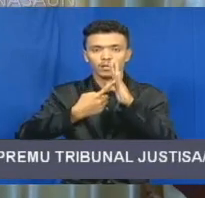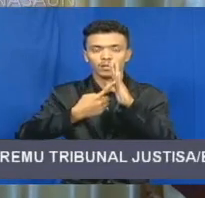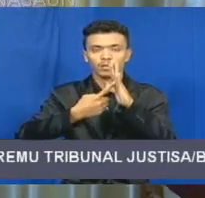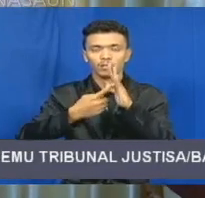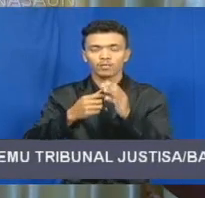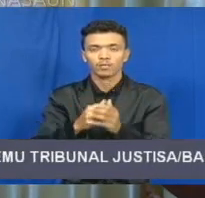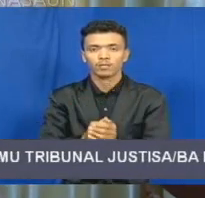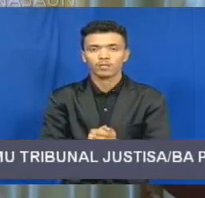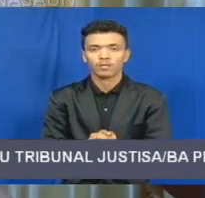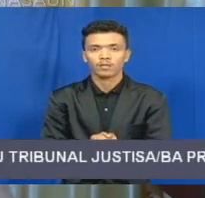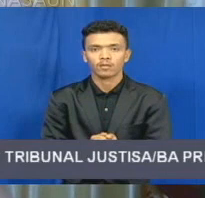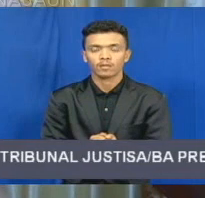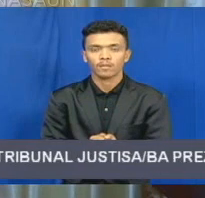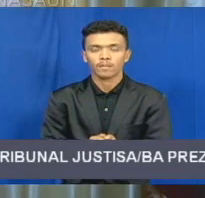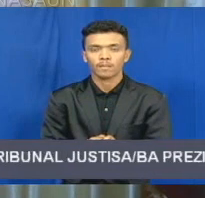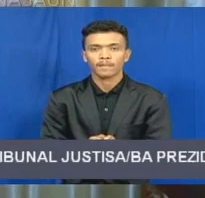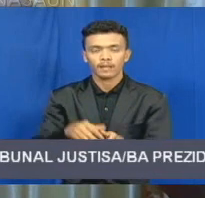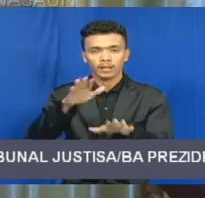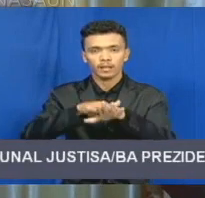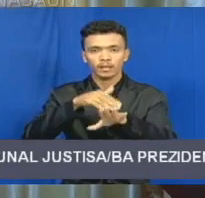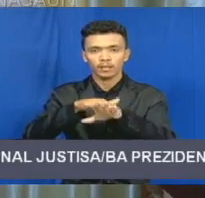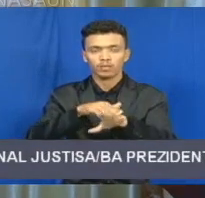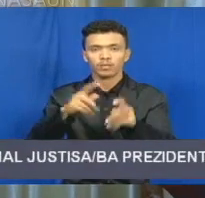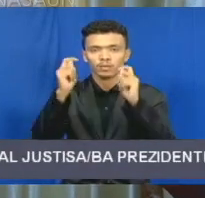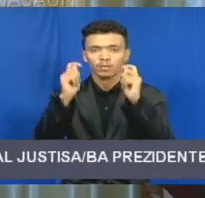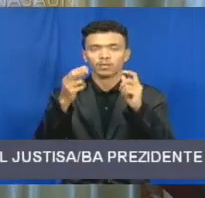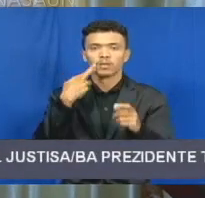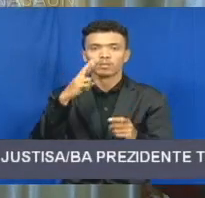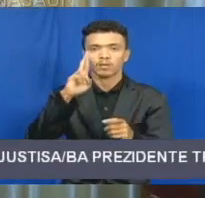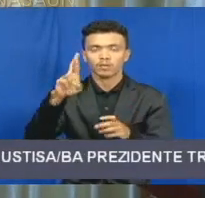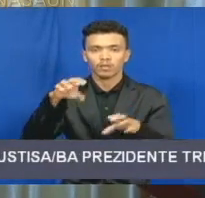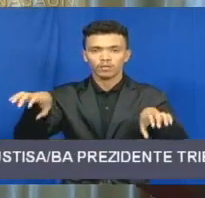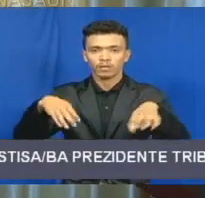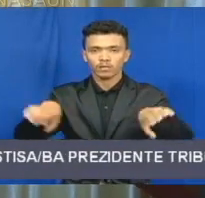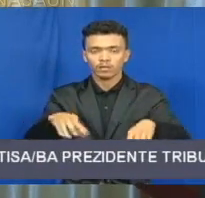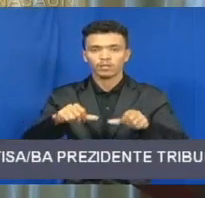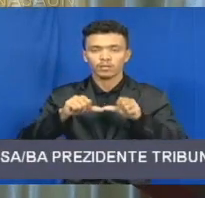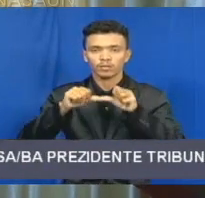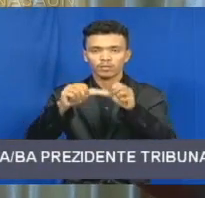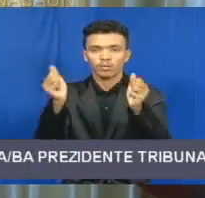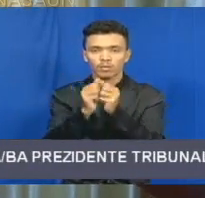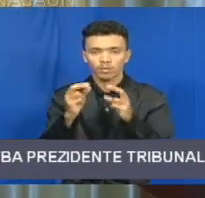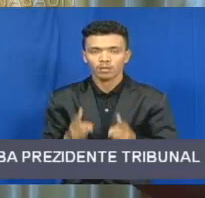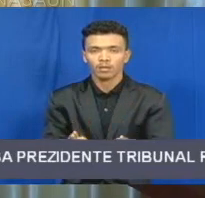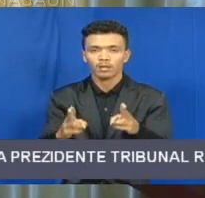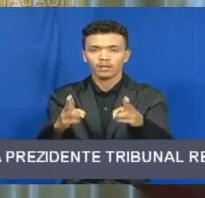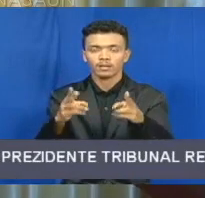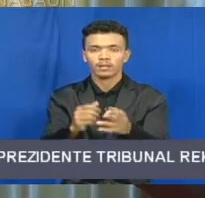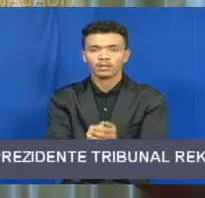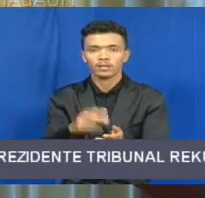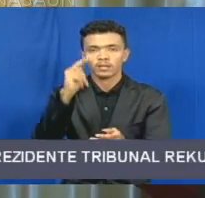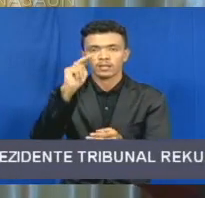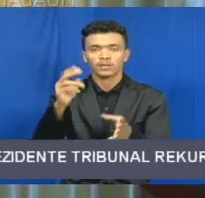los. Se lento los, então ele tenta para a solução, não sabe que obra em Lau, com forma de ver que lais. E nós